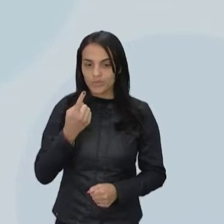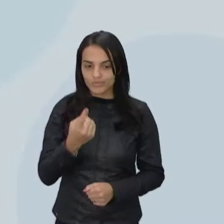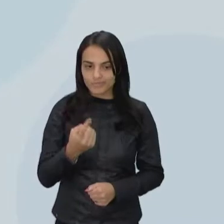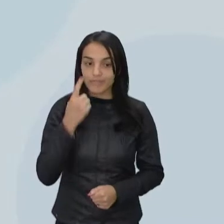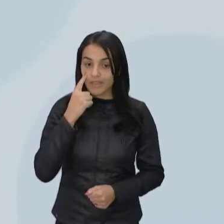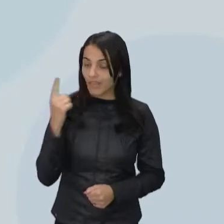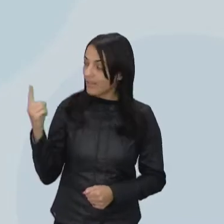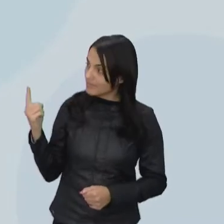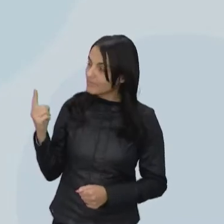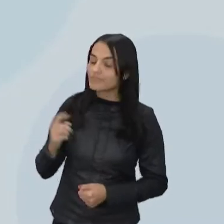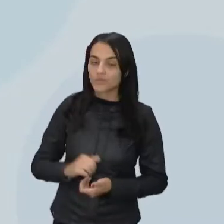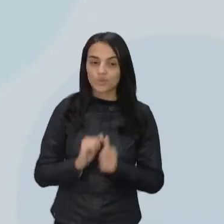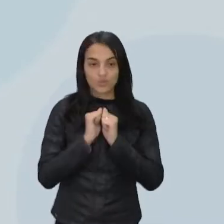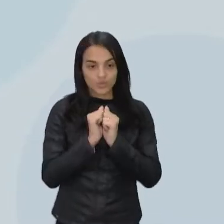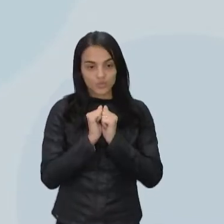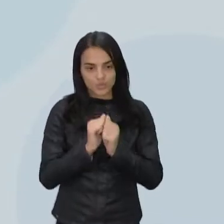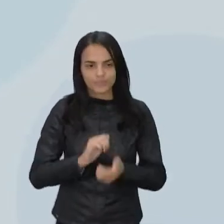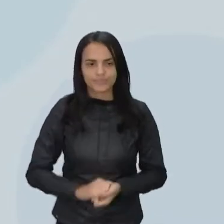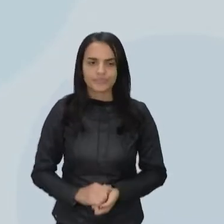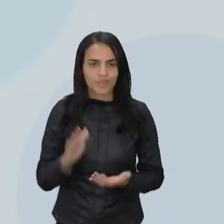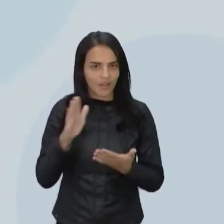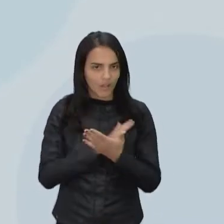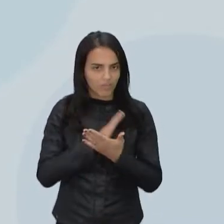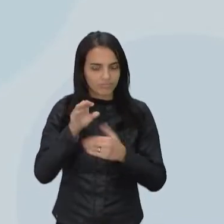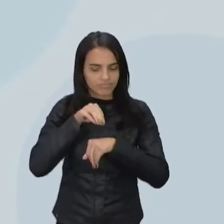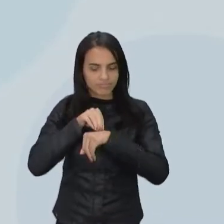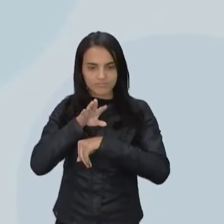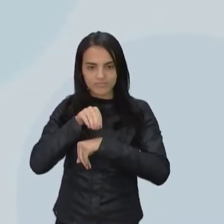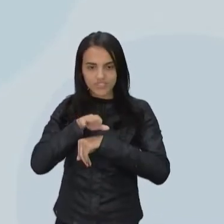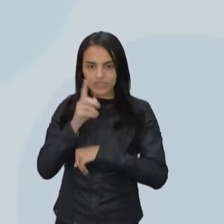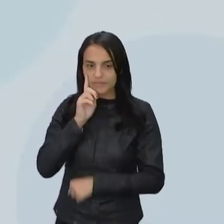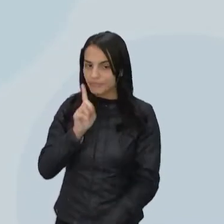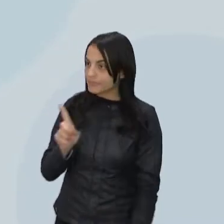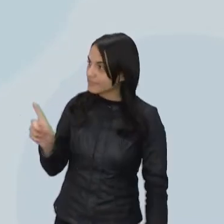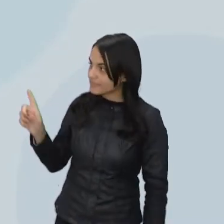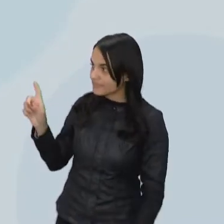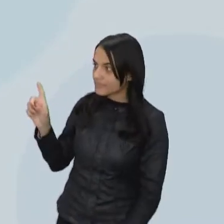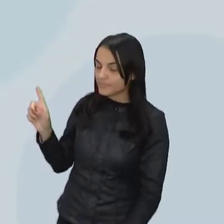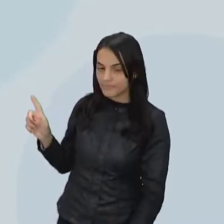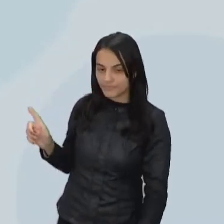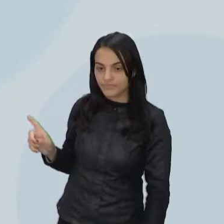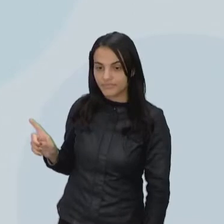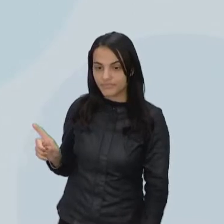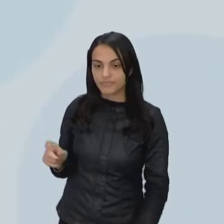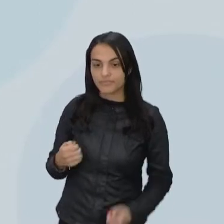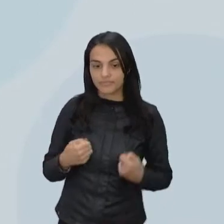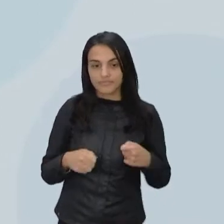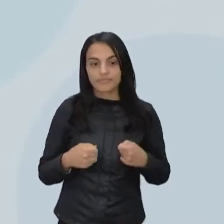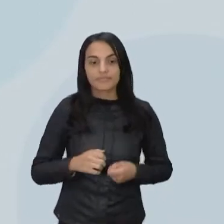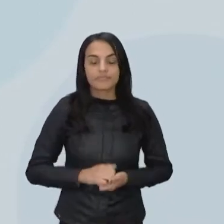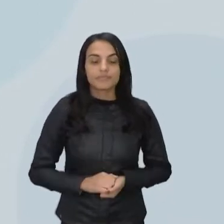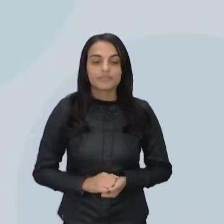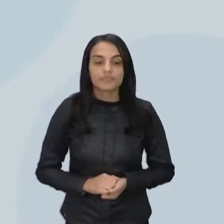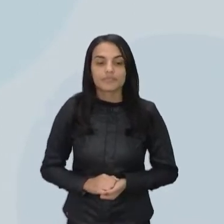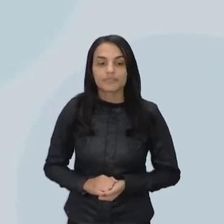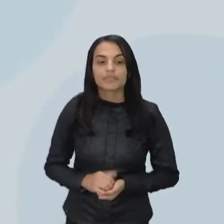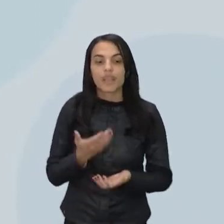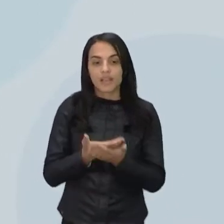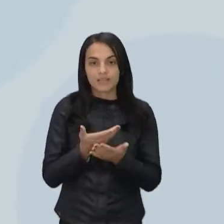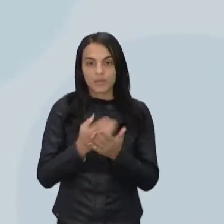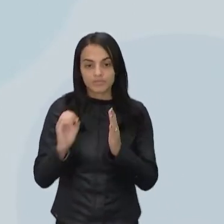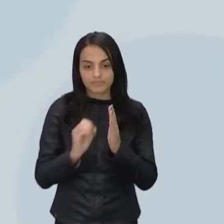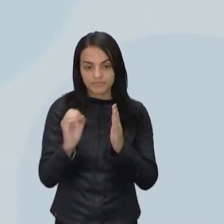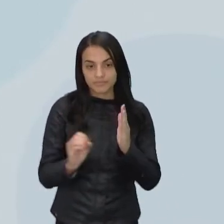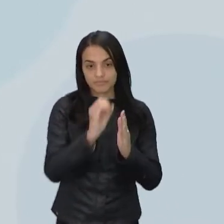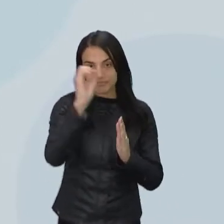Eficiência Energética aqui comigo. Alguns lembretezinhos, né, que se fazem necessários aí, a gente tem feito isso daí. As aulas do Centro de